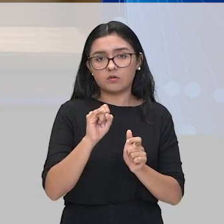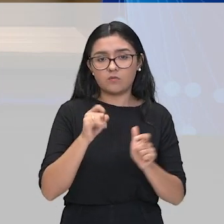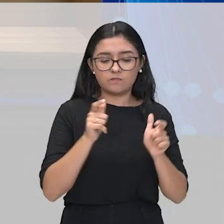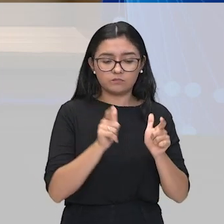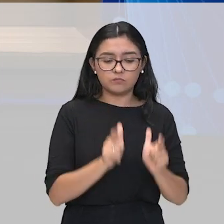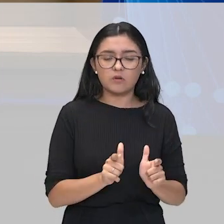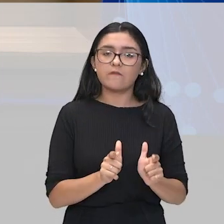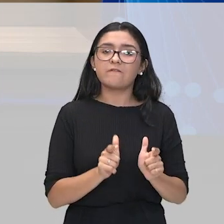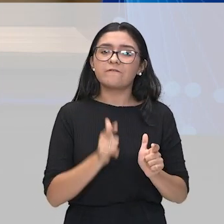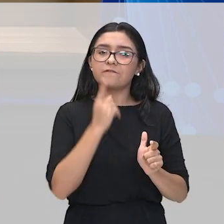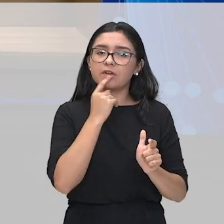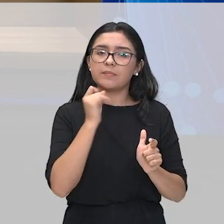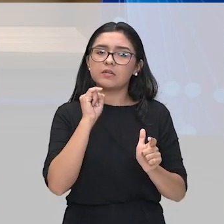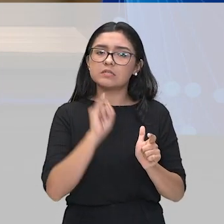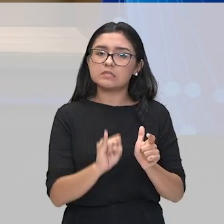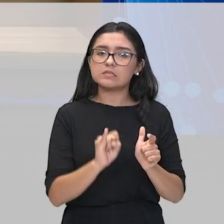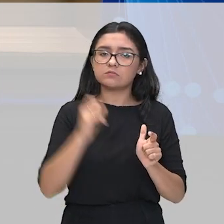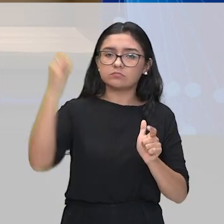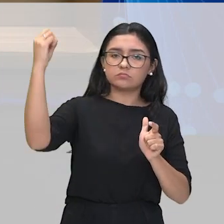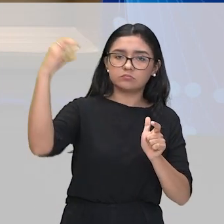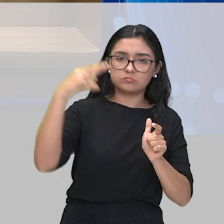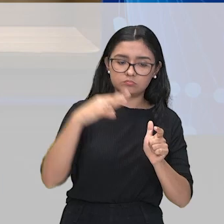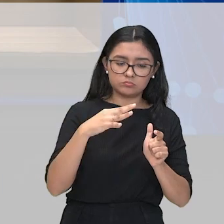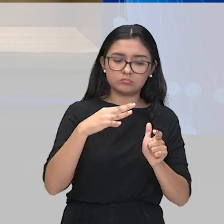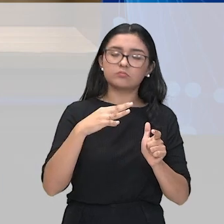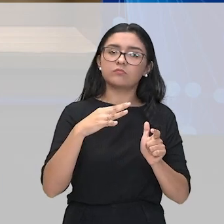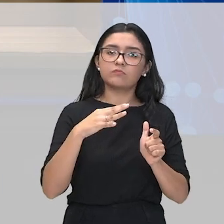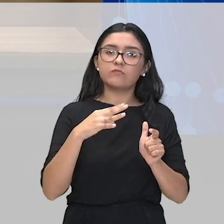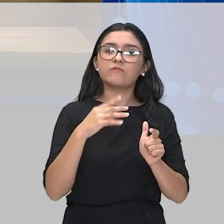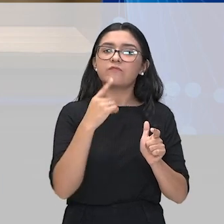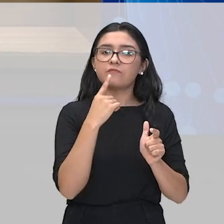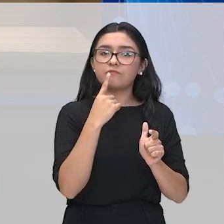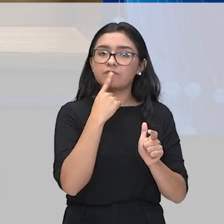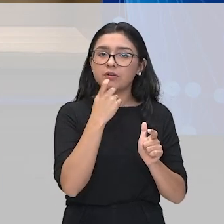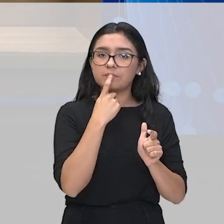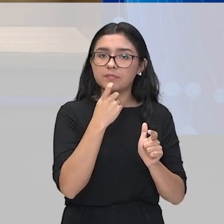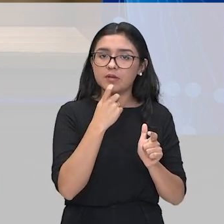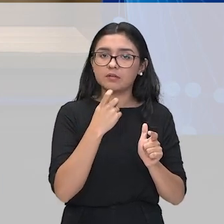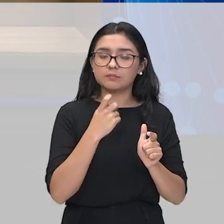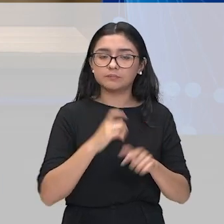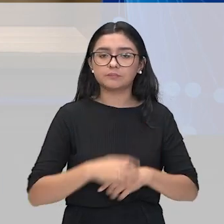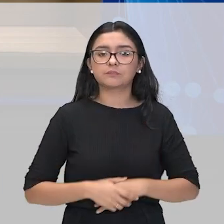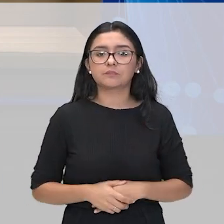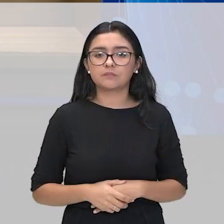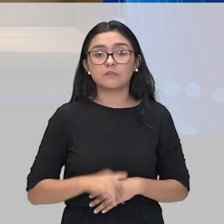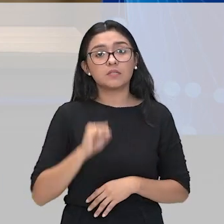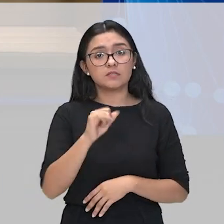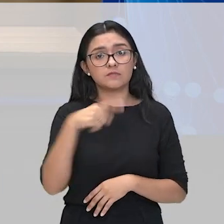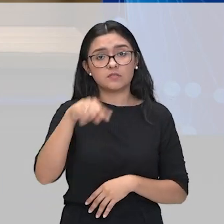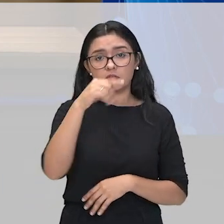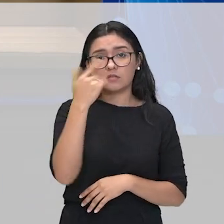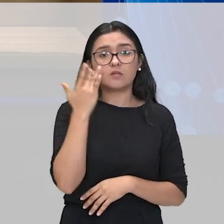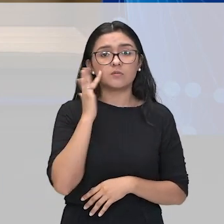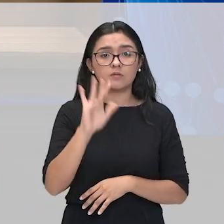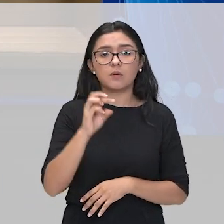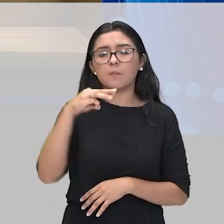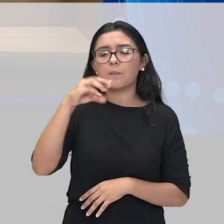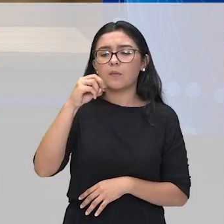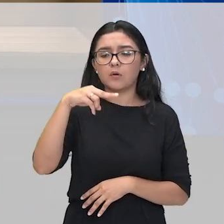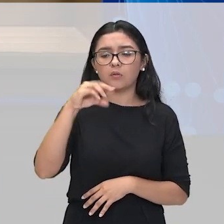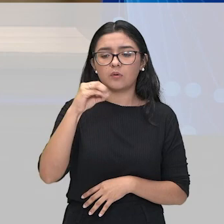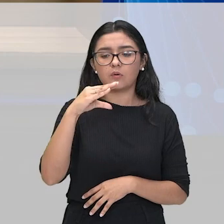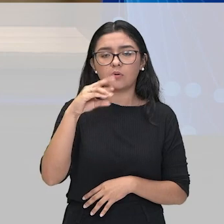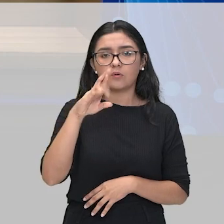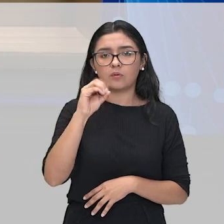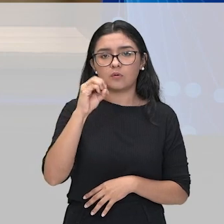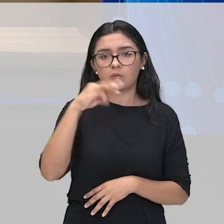vermelho se eu iluminar ele com uma luz monocromática vermelha? Aliás, se você não sabe, uma luz monocromática